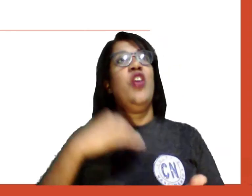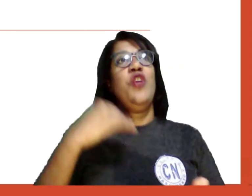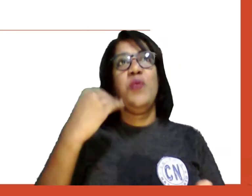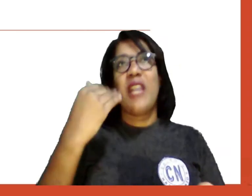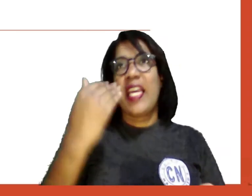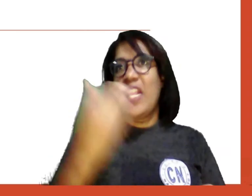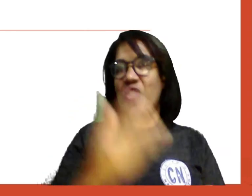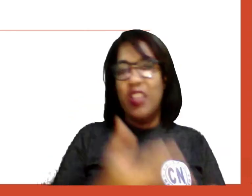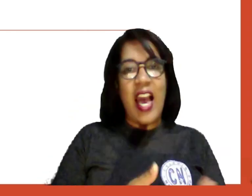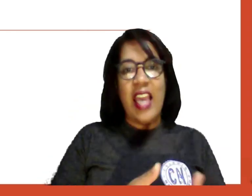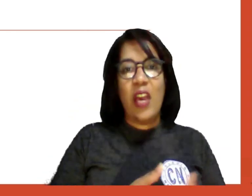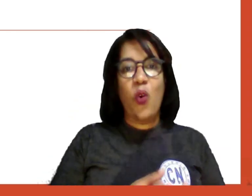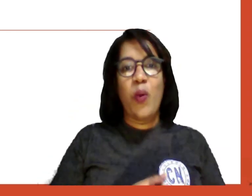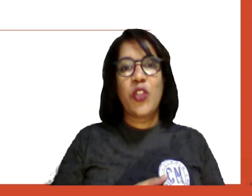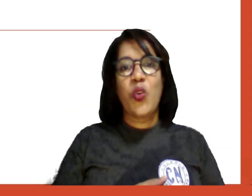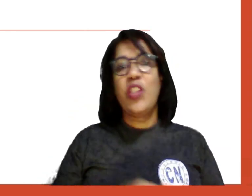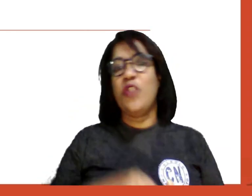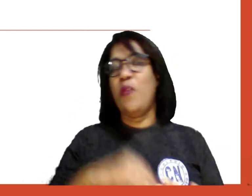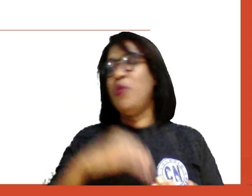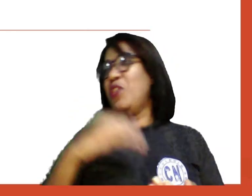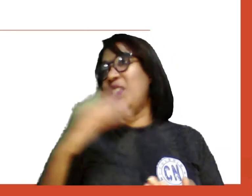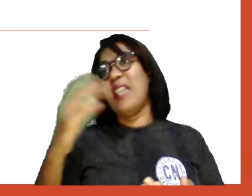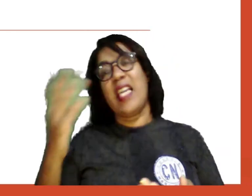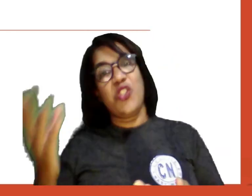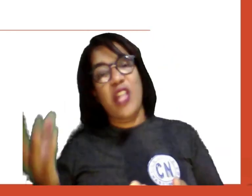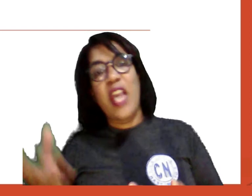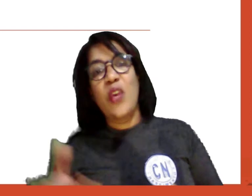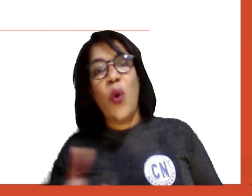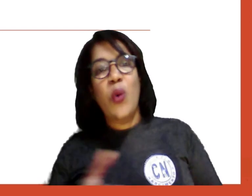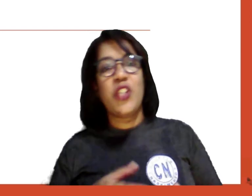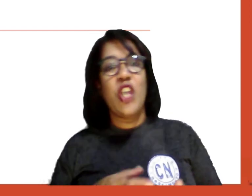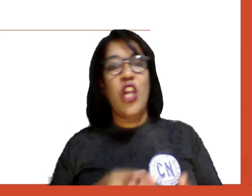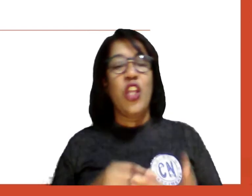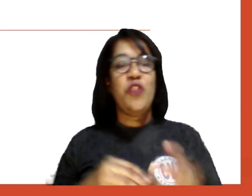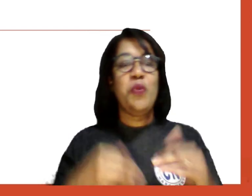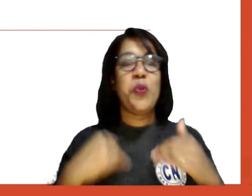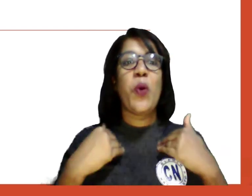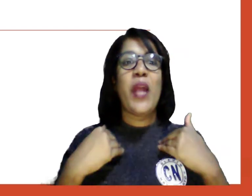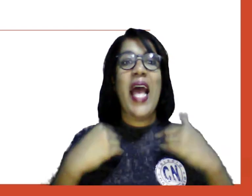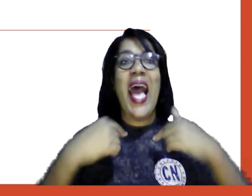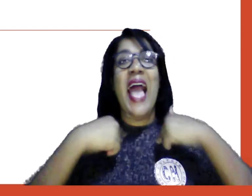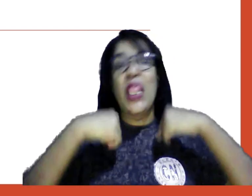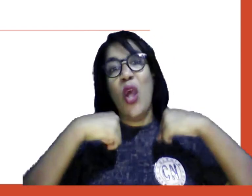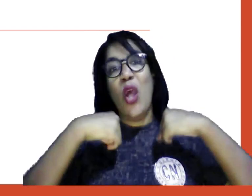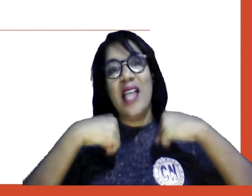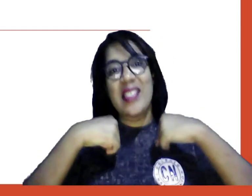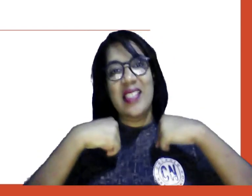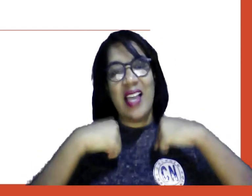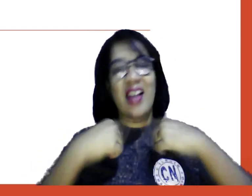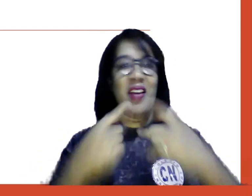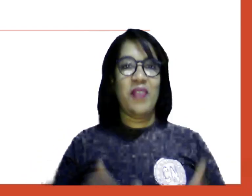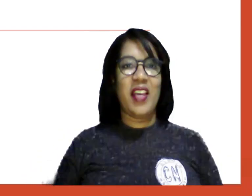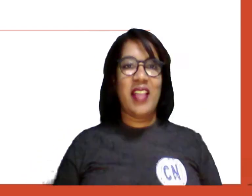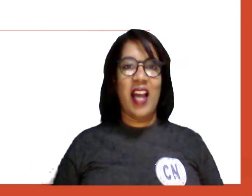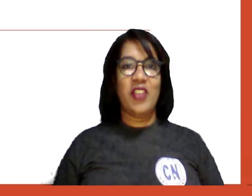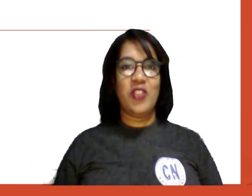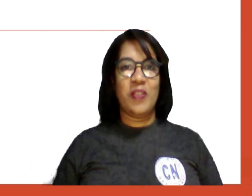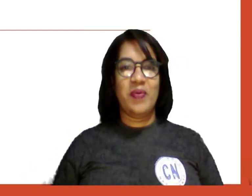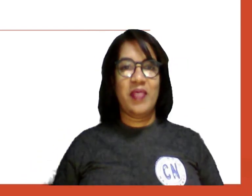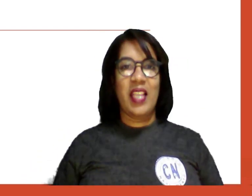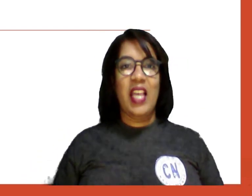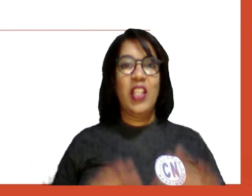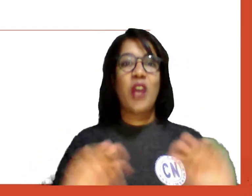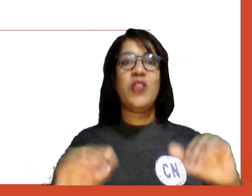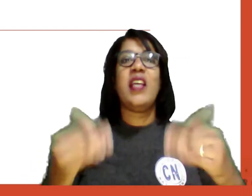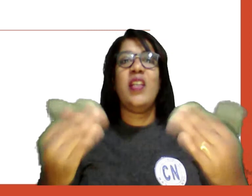nossas crenças, nós vamos acreditar em algumas coisas, vamos desacreditar em outras, nós vamos procurar a nossa